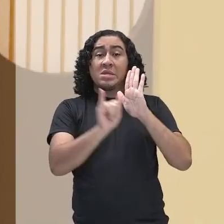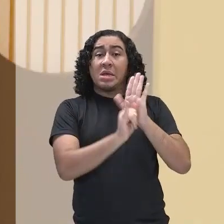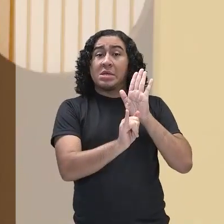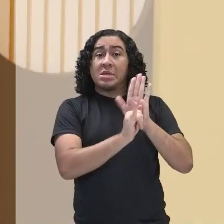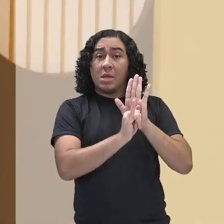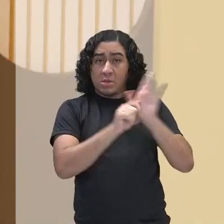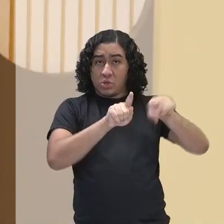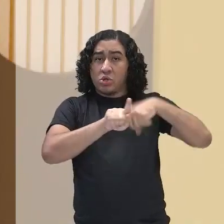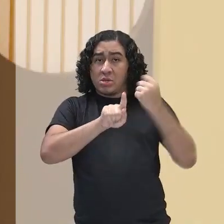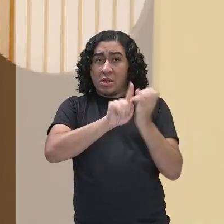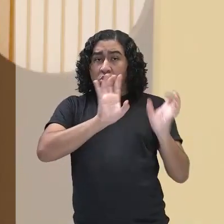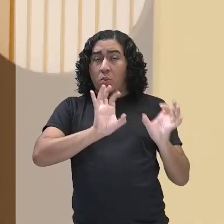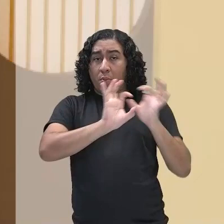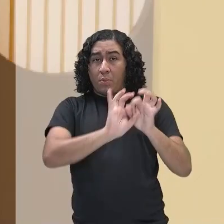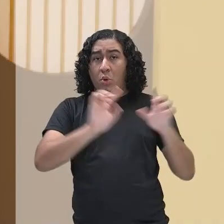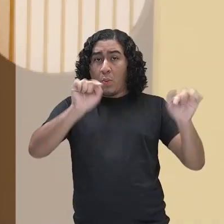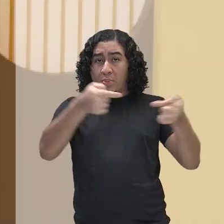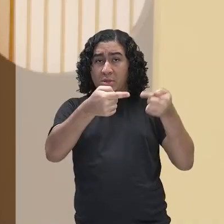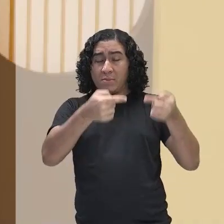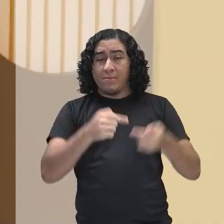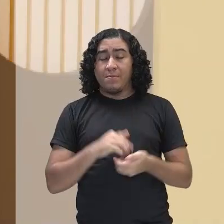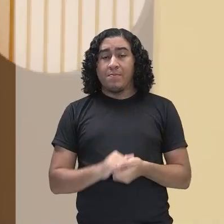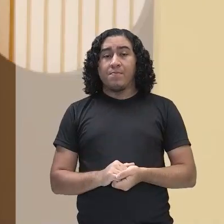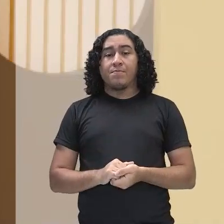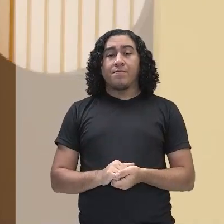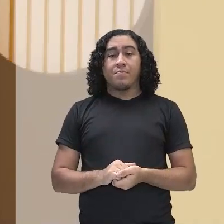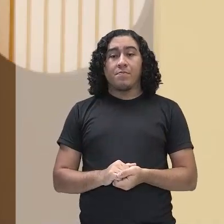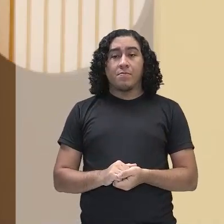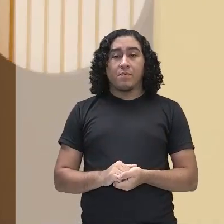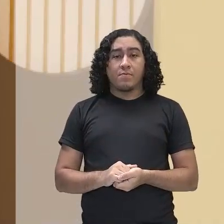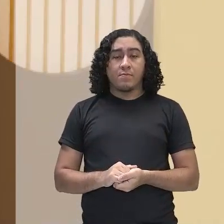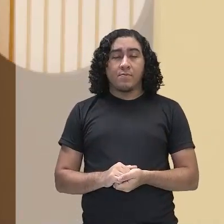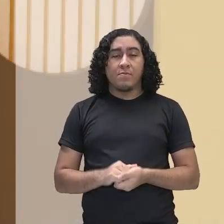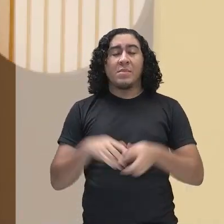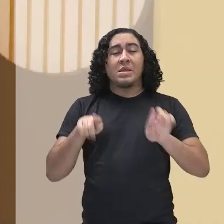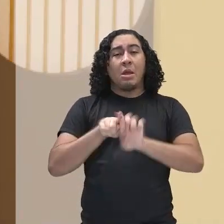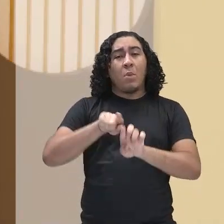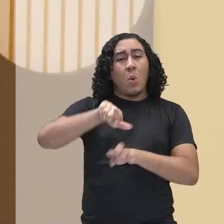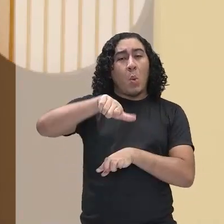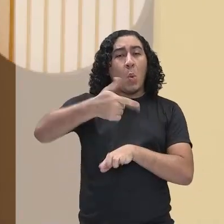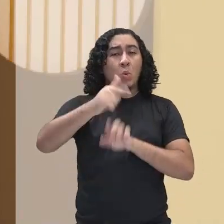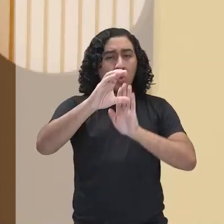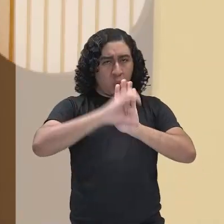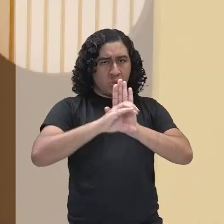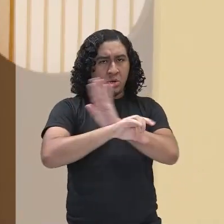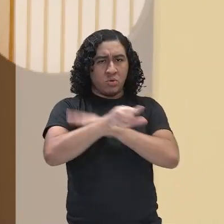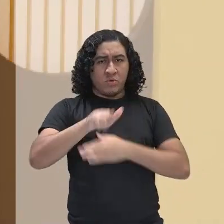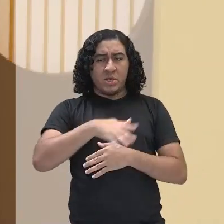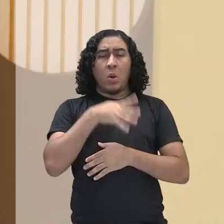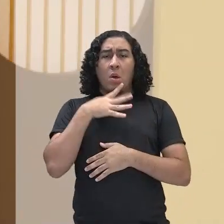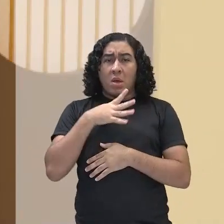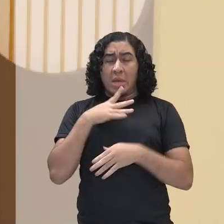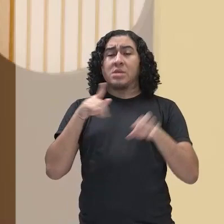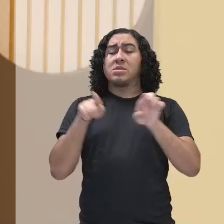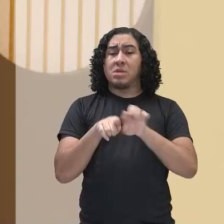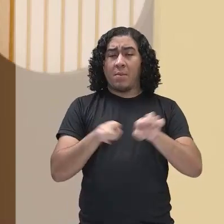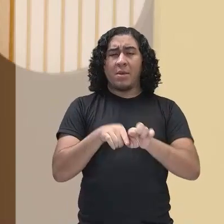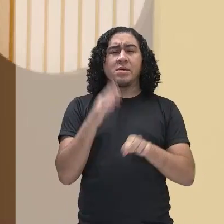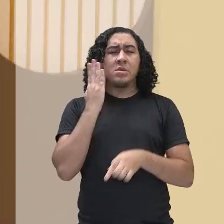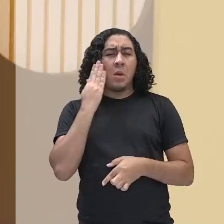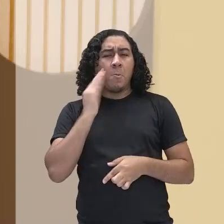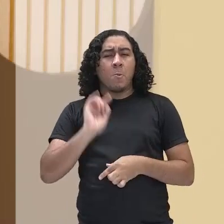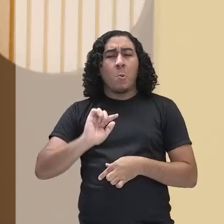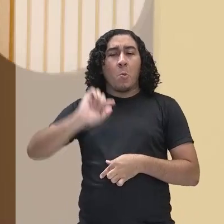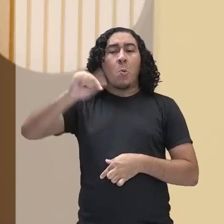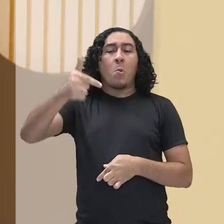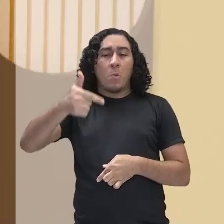uma sociedade. Outro conceito que nós talvez já tenhamos ouvido falar, você talvez já tenha visto em outros